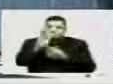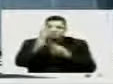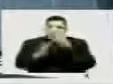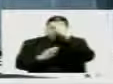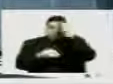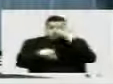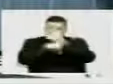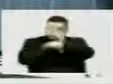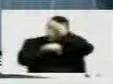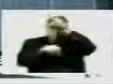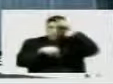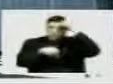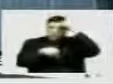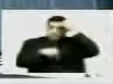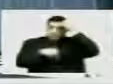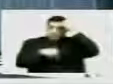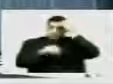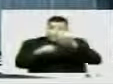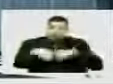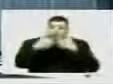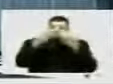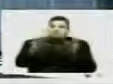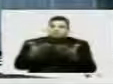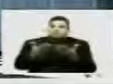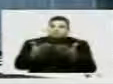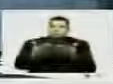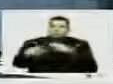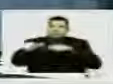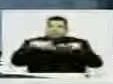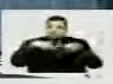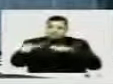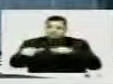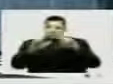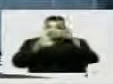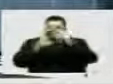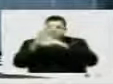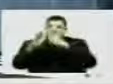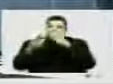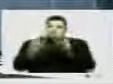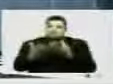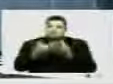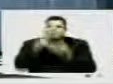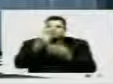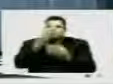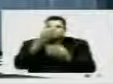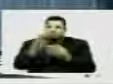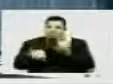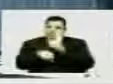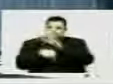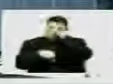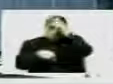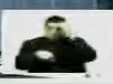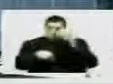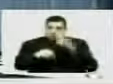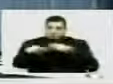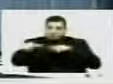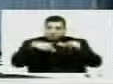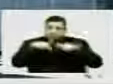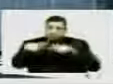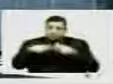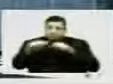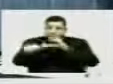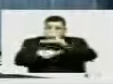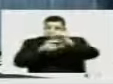ao povo do estado do Amazonas qual é a equação dessa conta. Quanto o Estado vai economizar